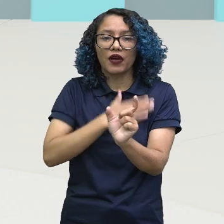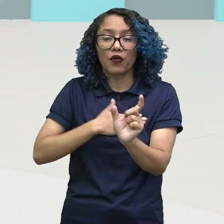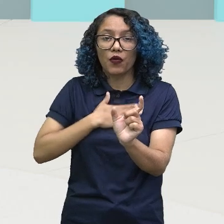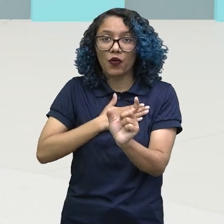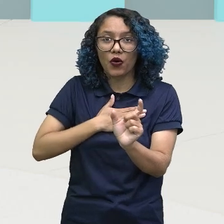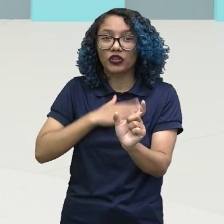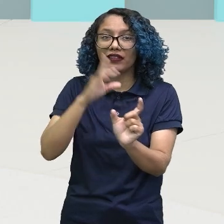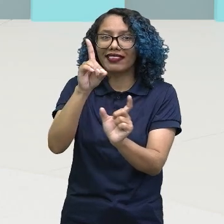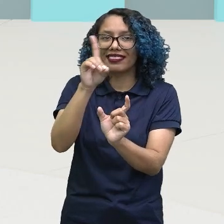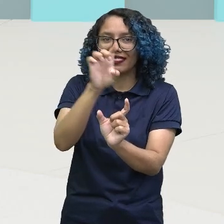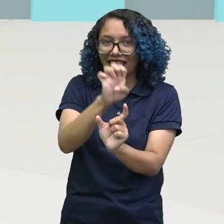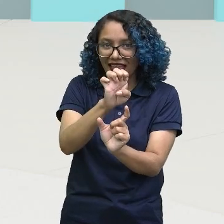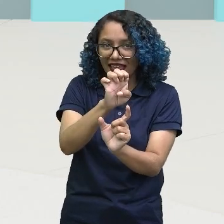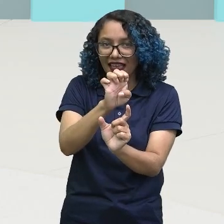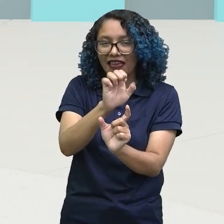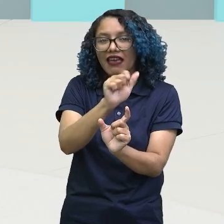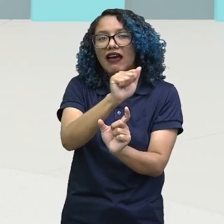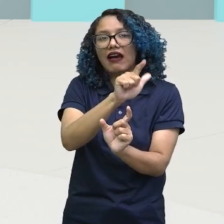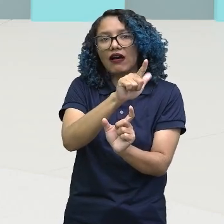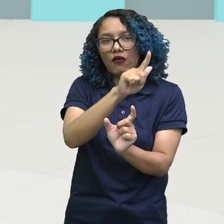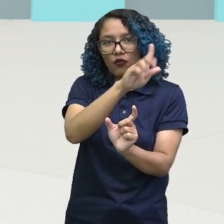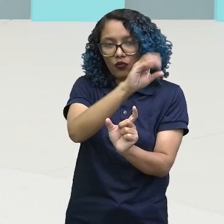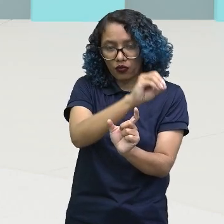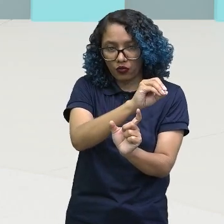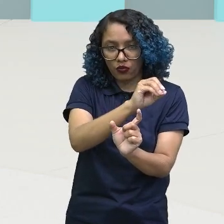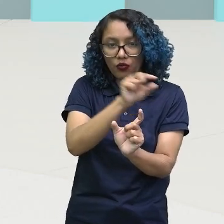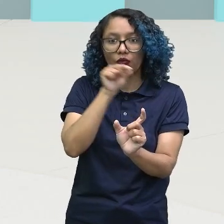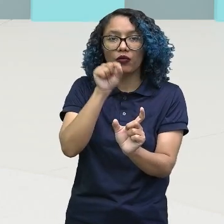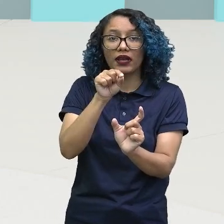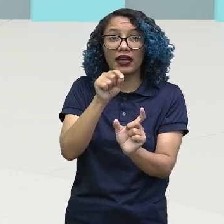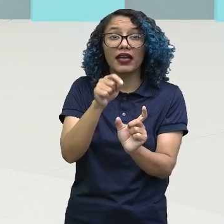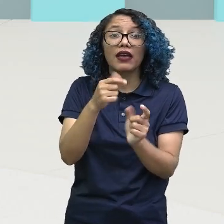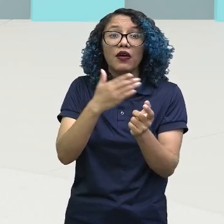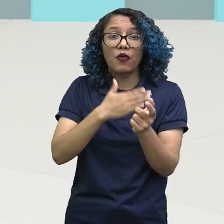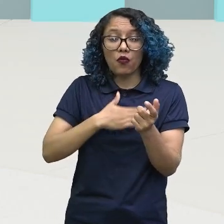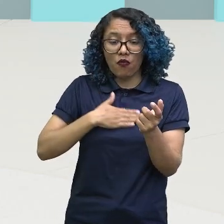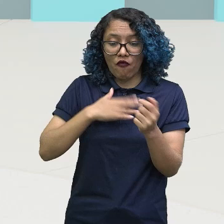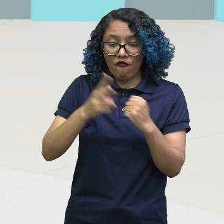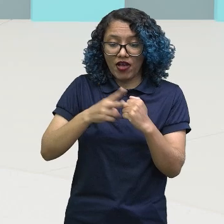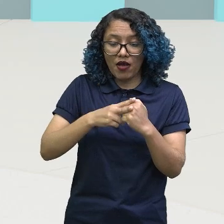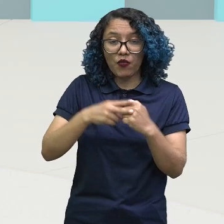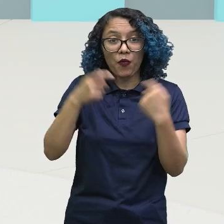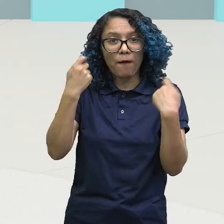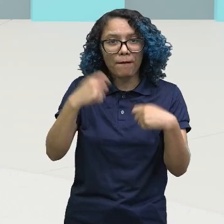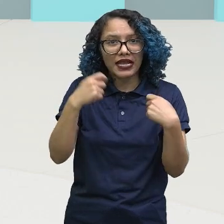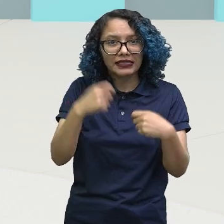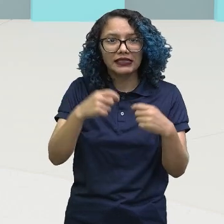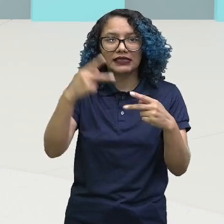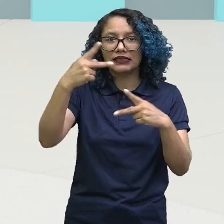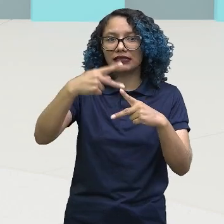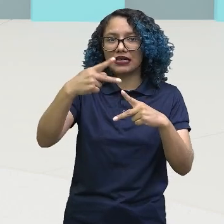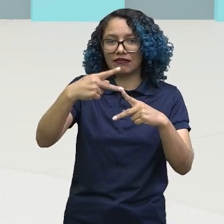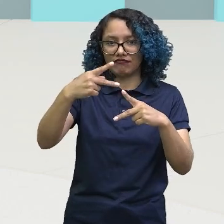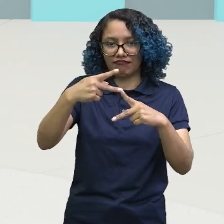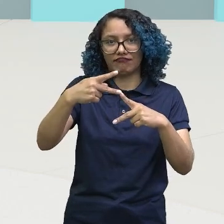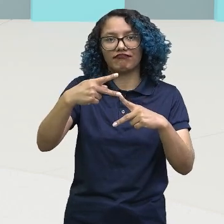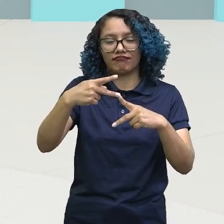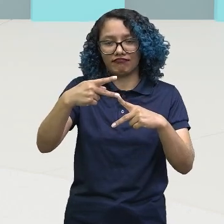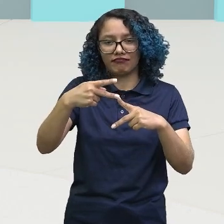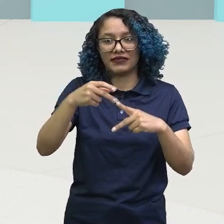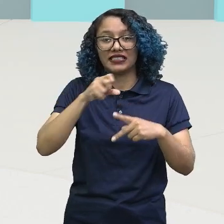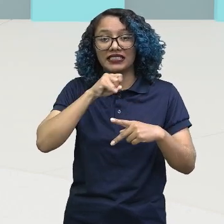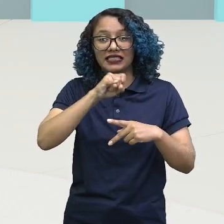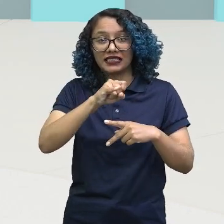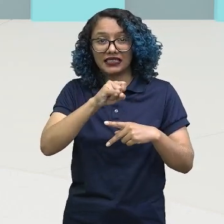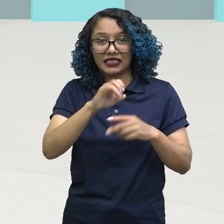de algo. Então, veja que é um verbo que pede preposição. Então, se a oração aí está completando